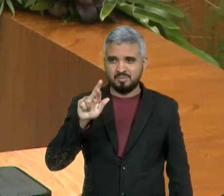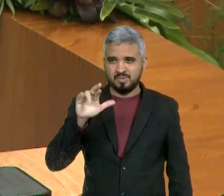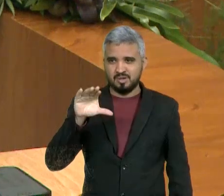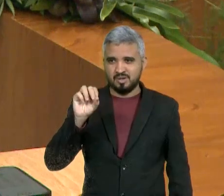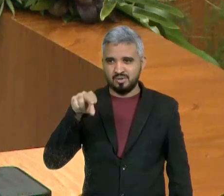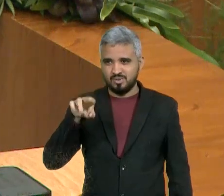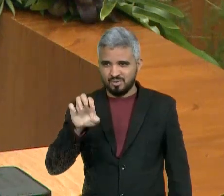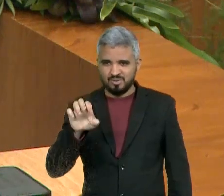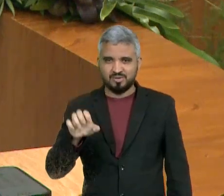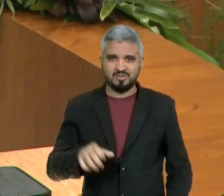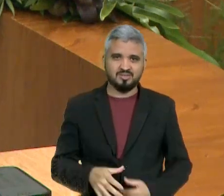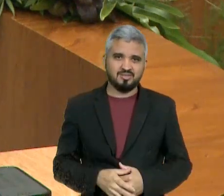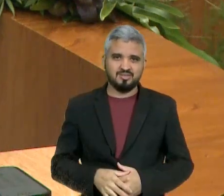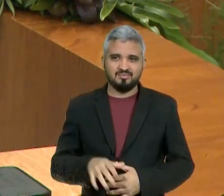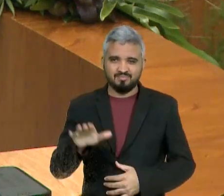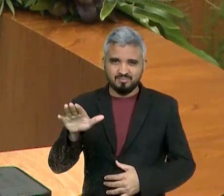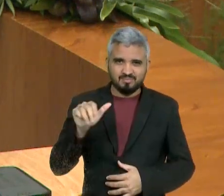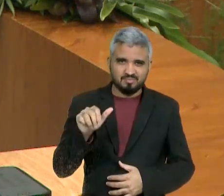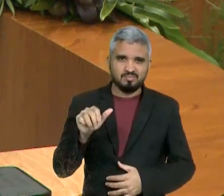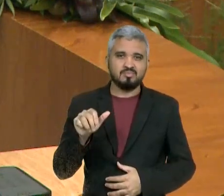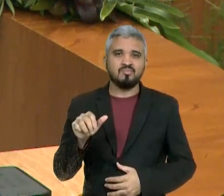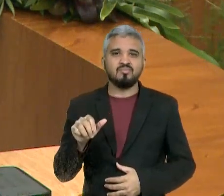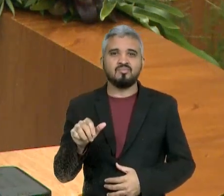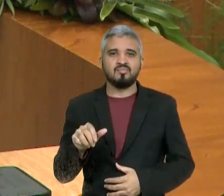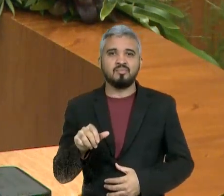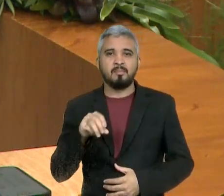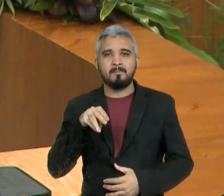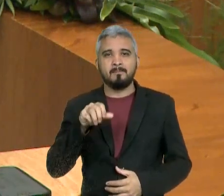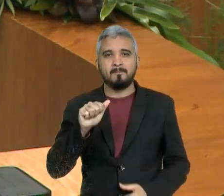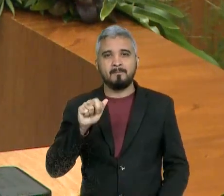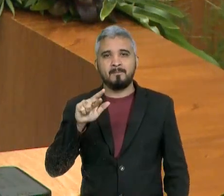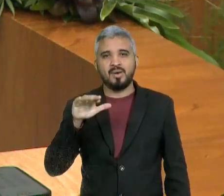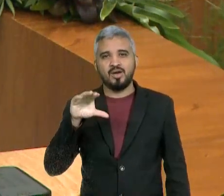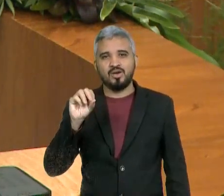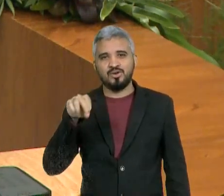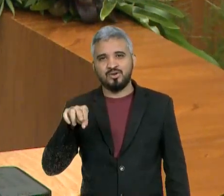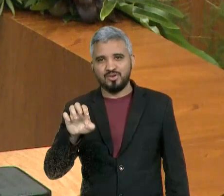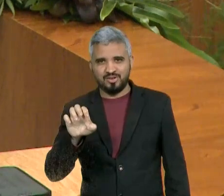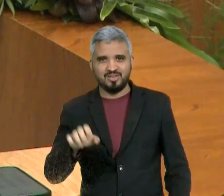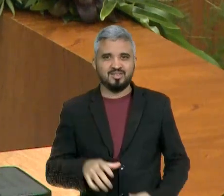Meu príncipe, Marconi. Homem íntegro, sério.